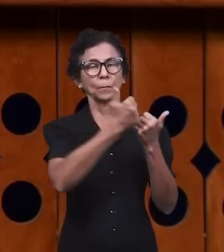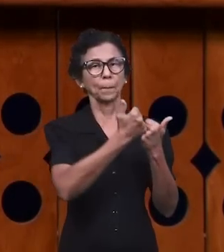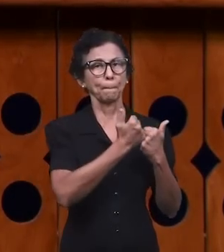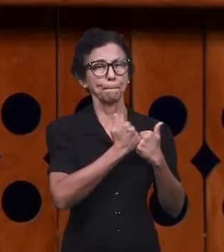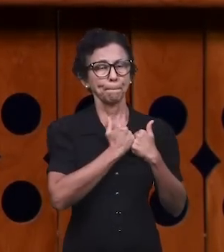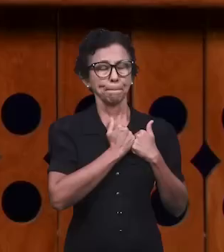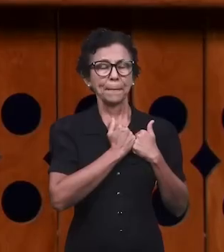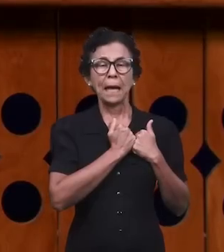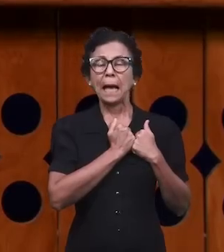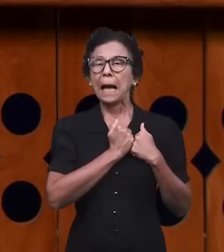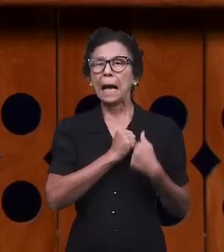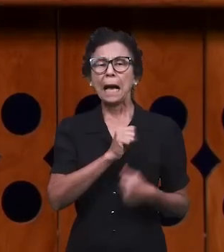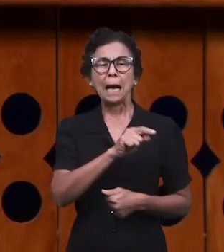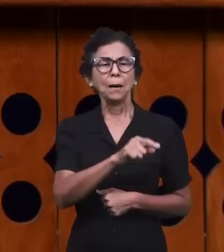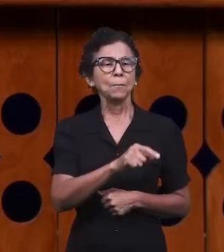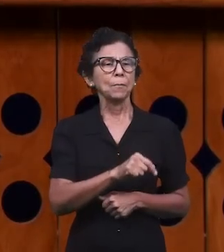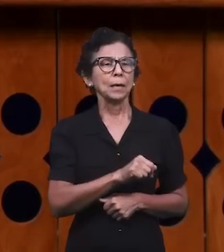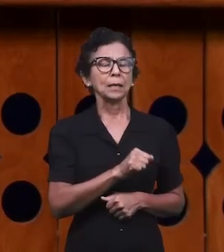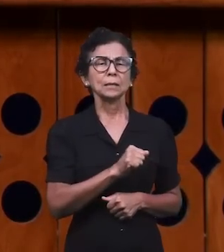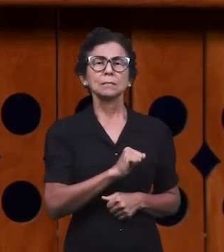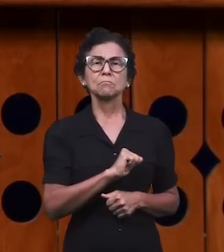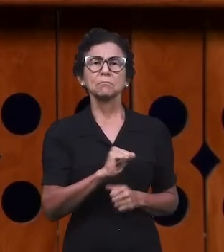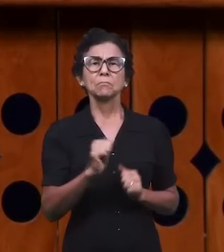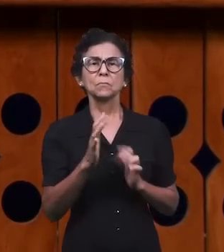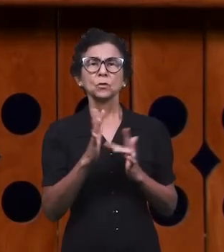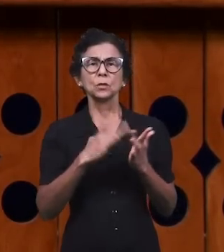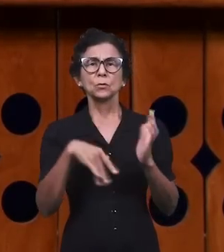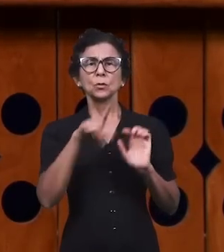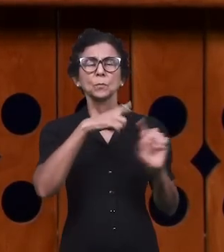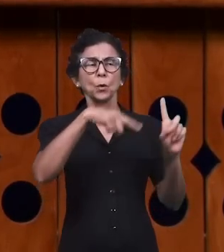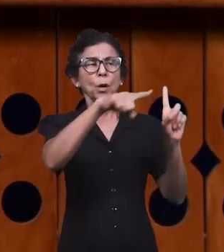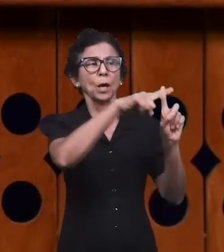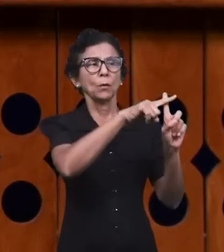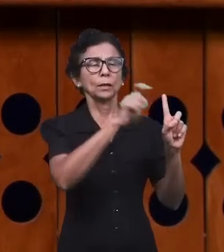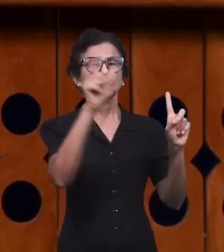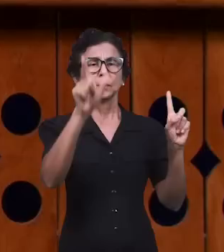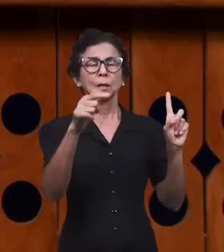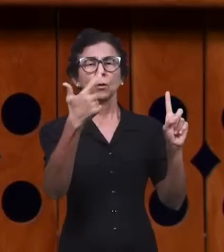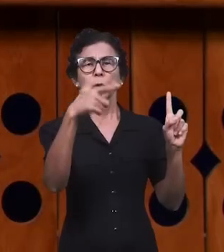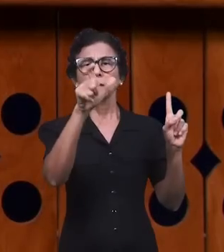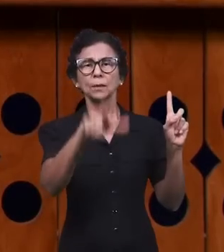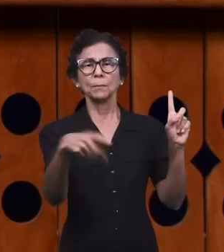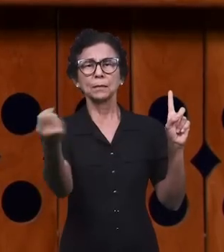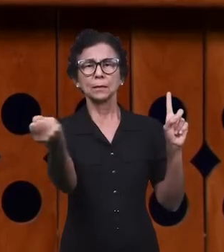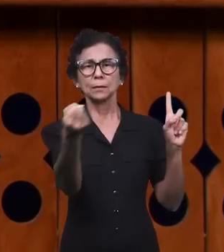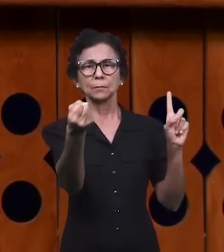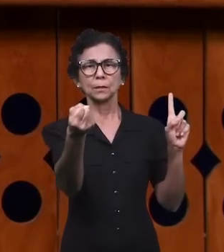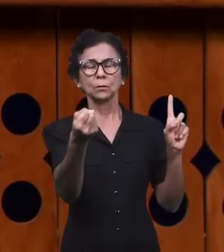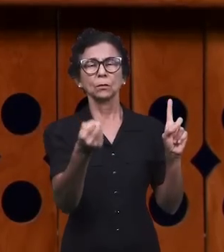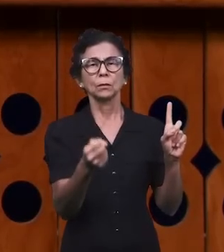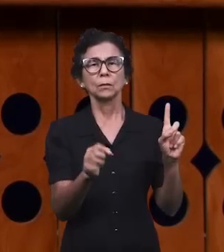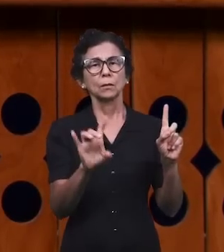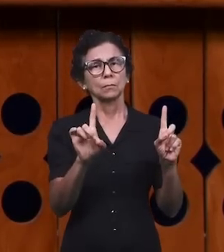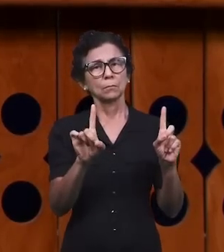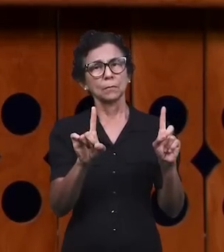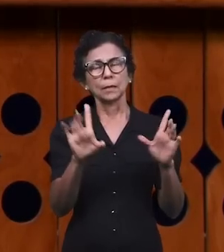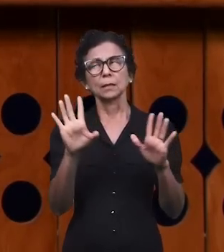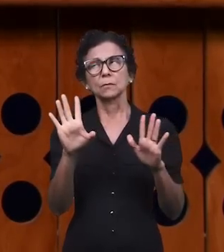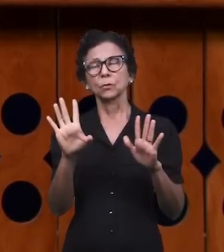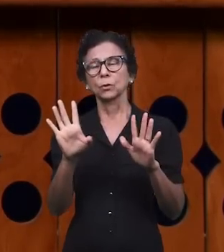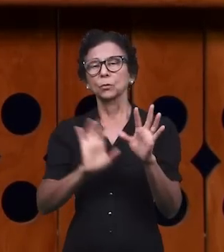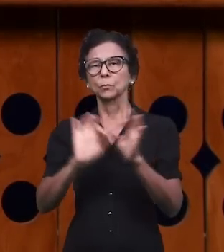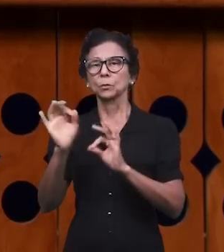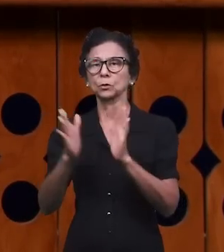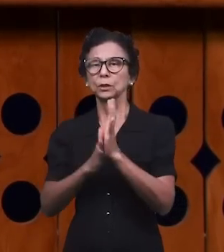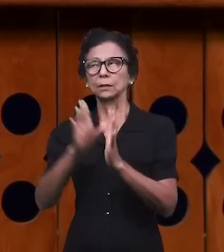homens. Sim, mas era o projeto de Deus que os homens levassem Jesus para a cruz do Calvário. Então, com um golpe só, em um plano preparado